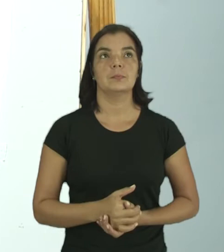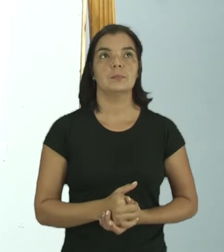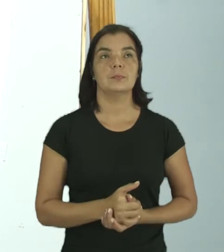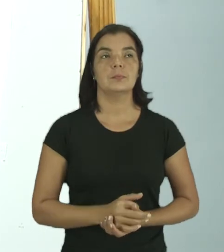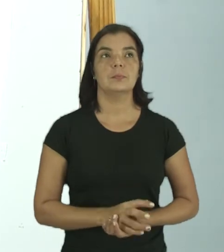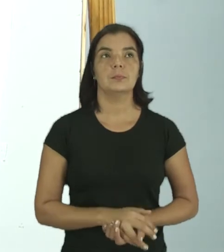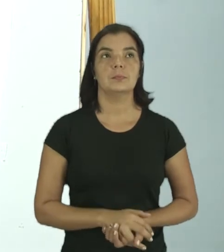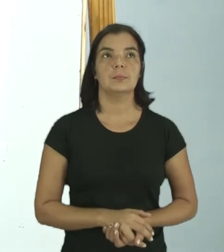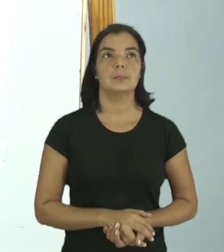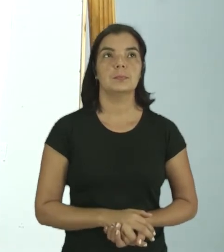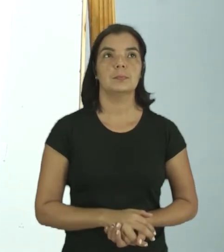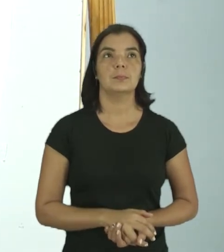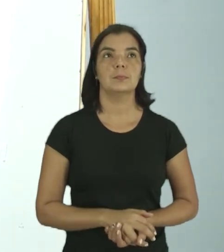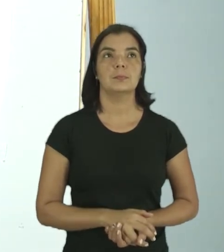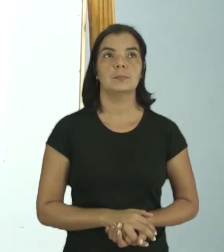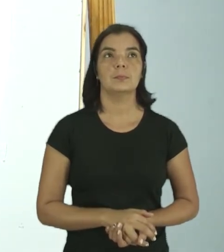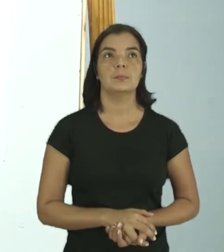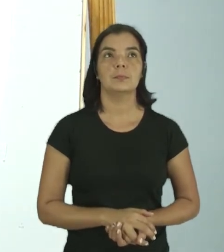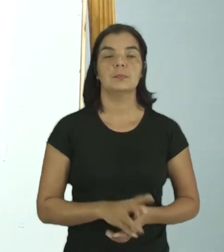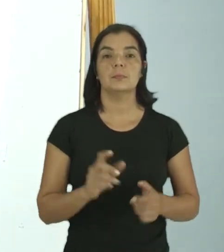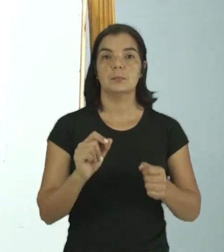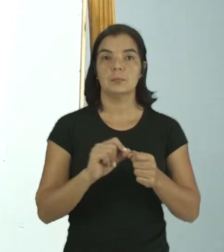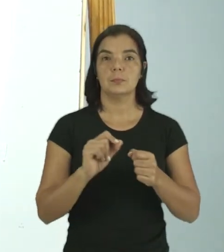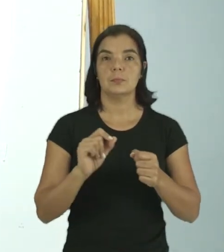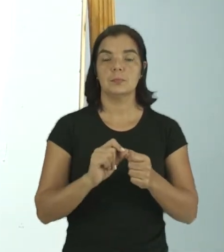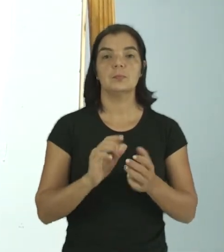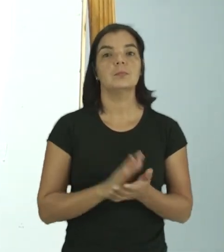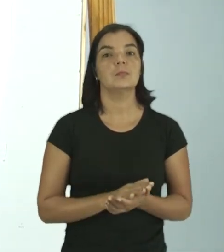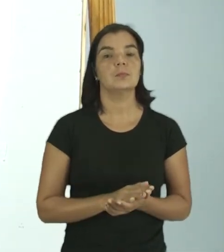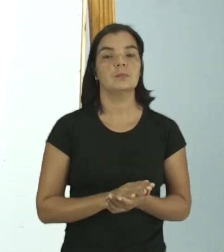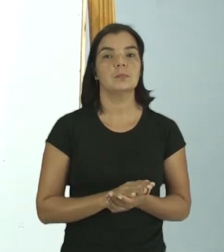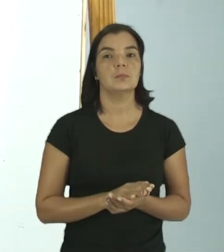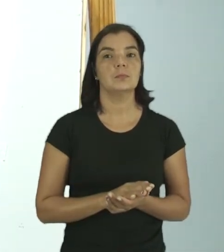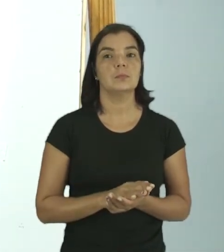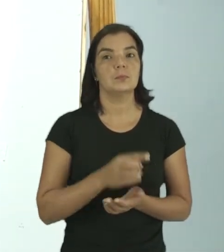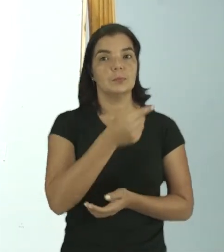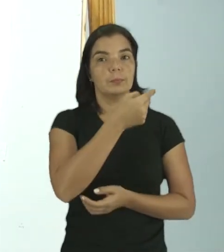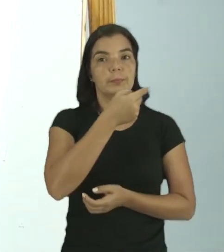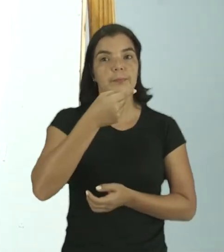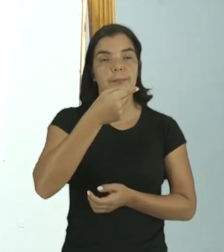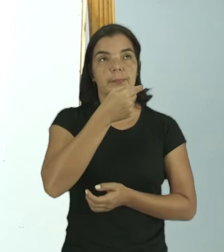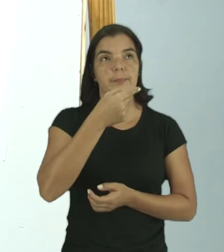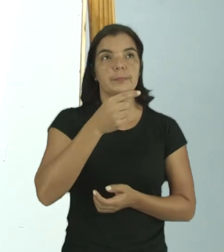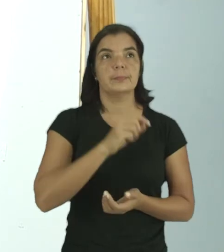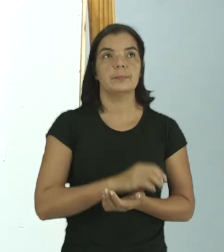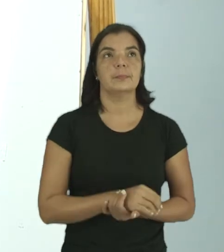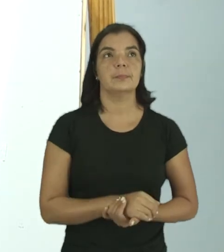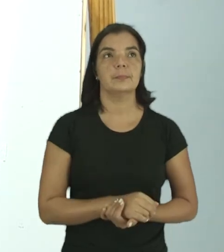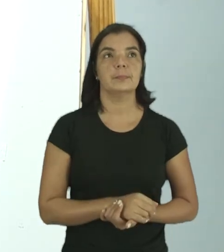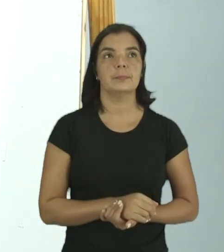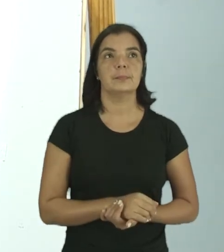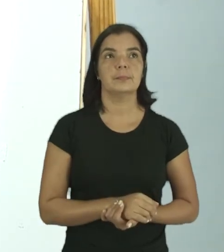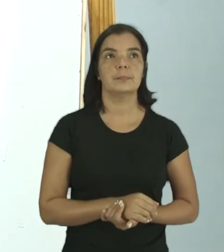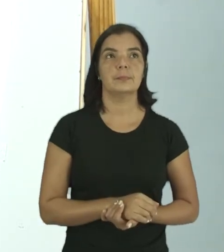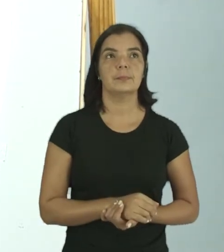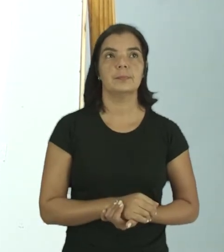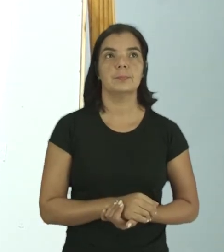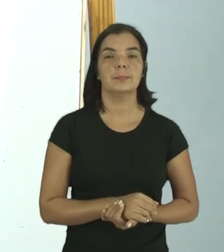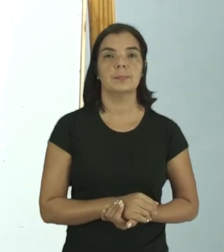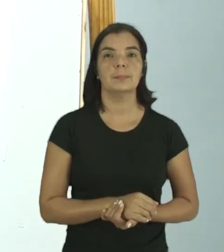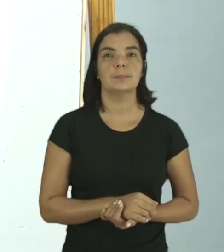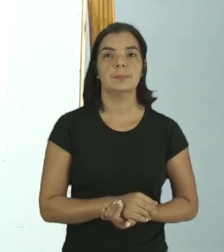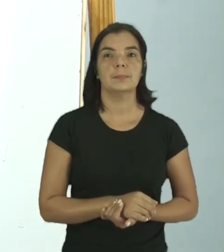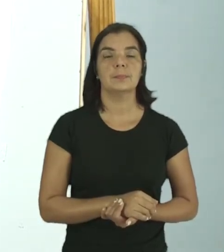e aí eu vou fazer a continha de menos é só apagar aqui para ficar